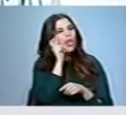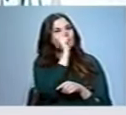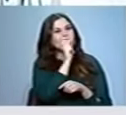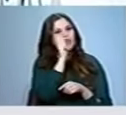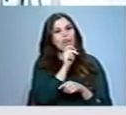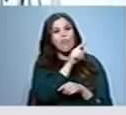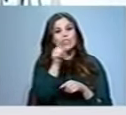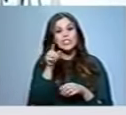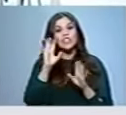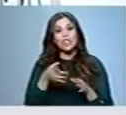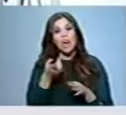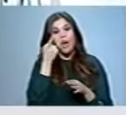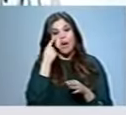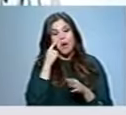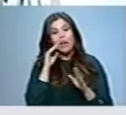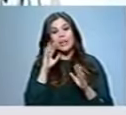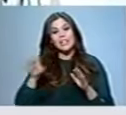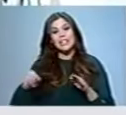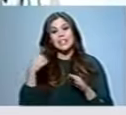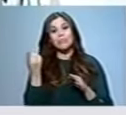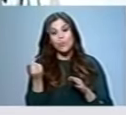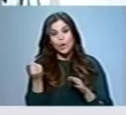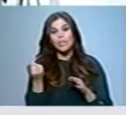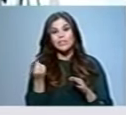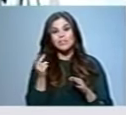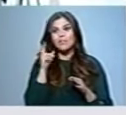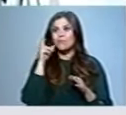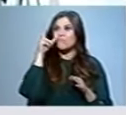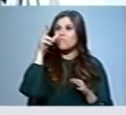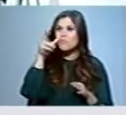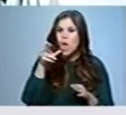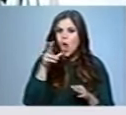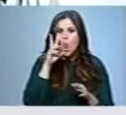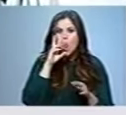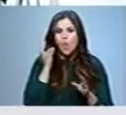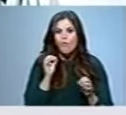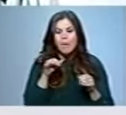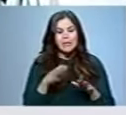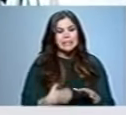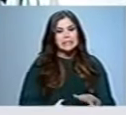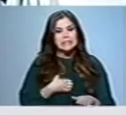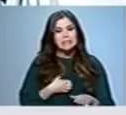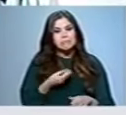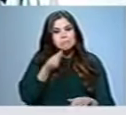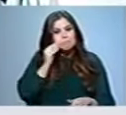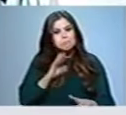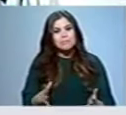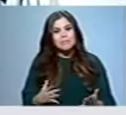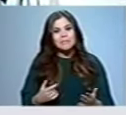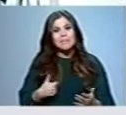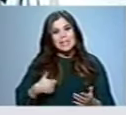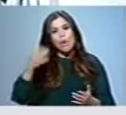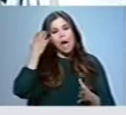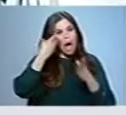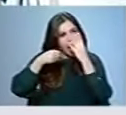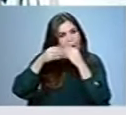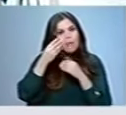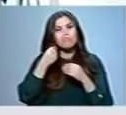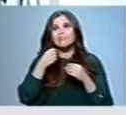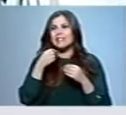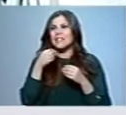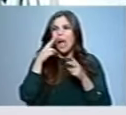vocês já tiveram essa experiência na vossa vida, e depois chegar lá e não estar a vê-los, mas estar a senti-lo. Sim. É verdade. Sim, sim, e sim. É isso que eu estou à procura agora.